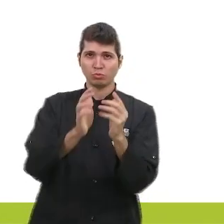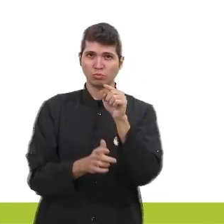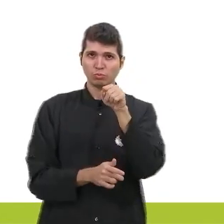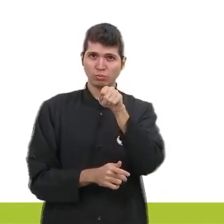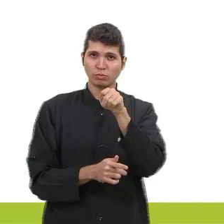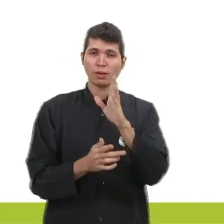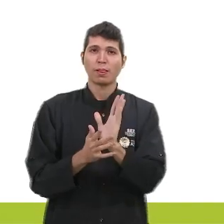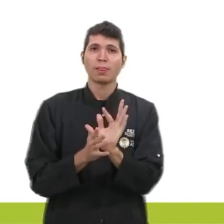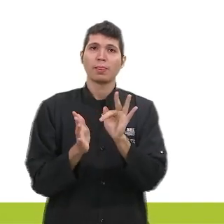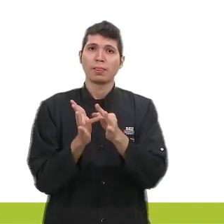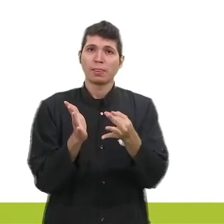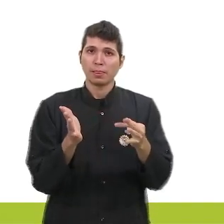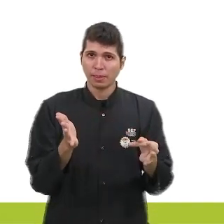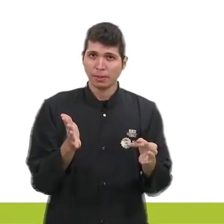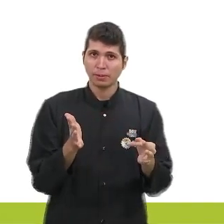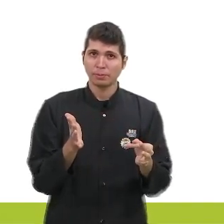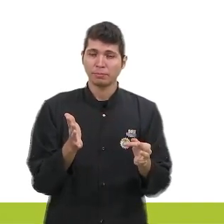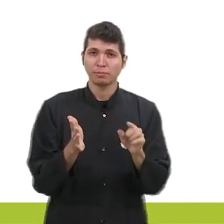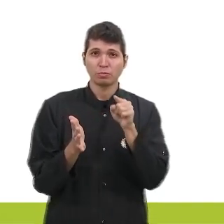função ponto